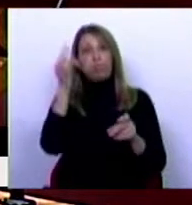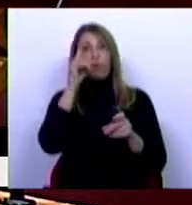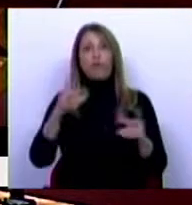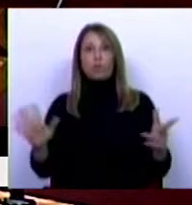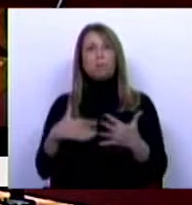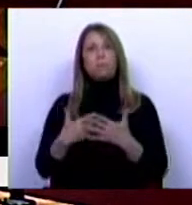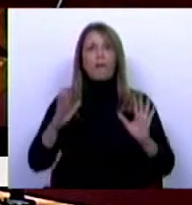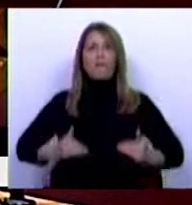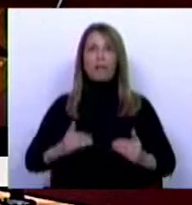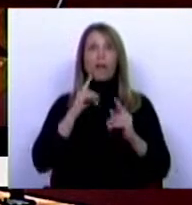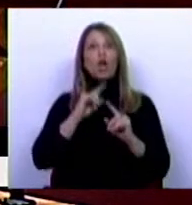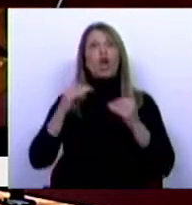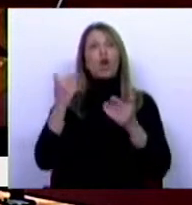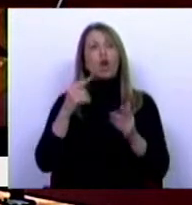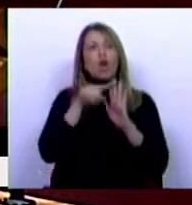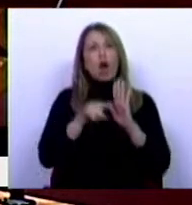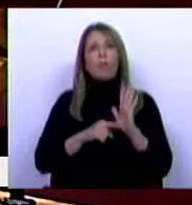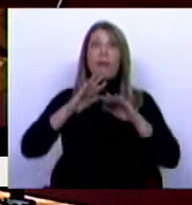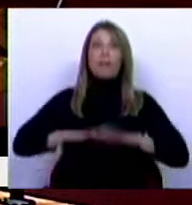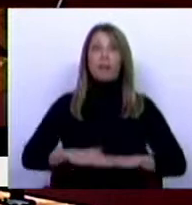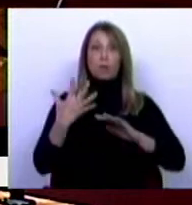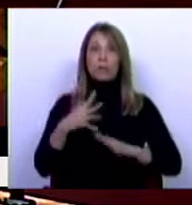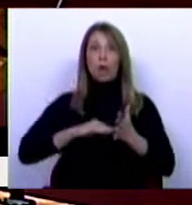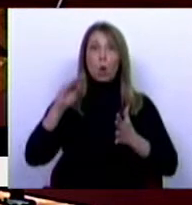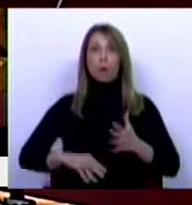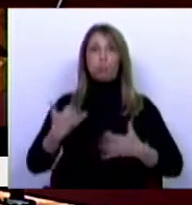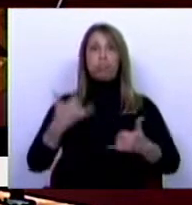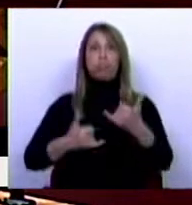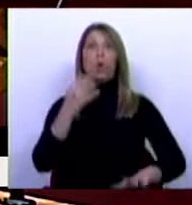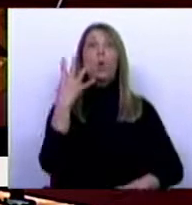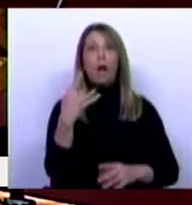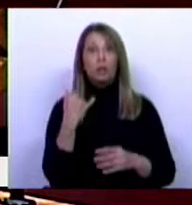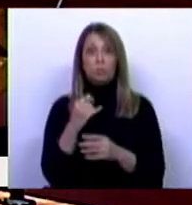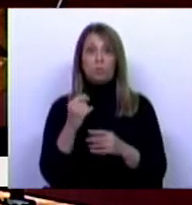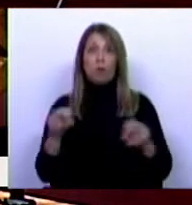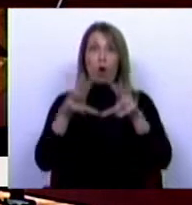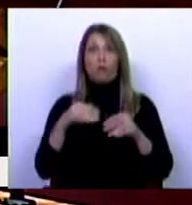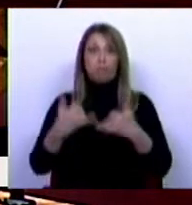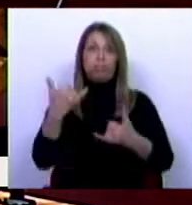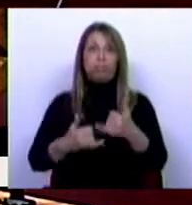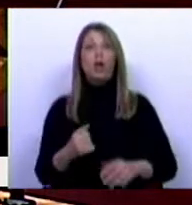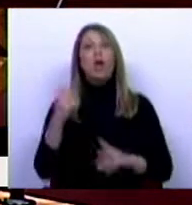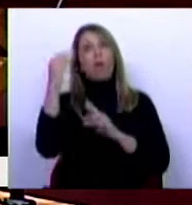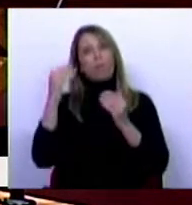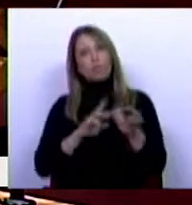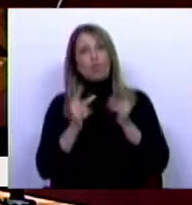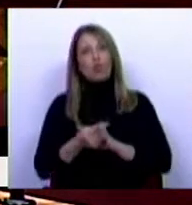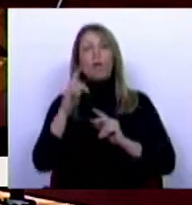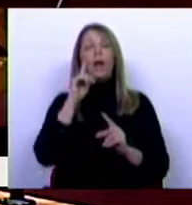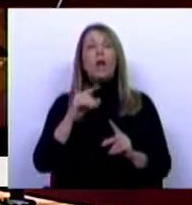travão de 5 contratos sucessivos e 4 renovações para 4 contratos sucessivos e 3 renovações e,